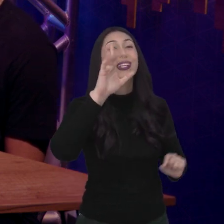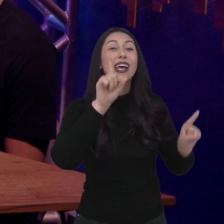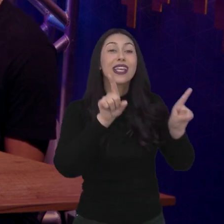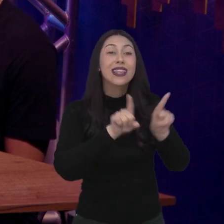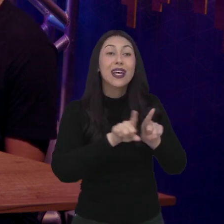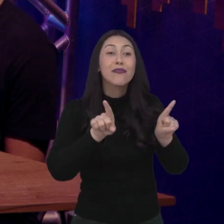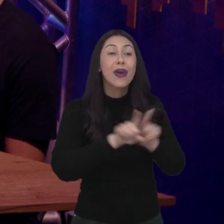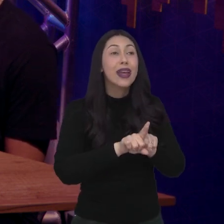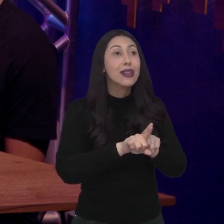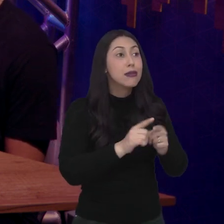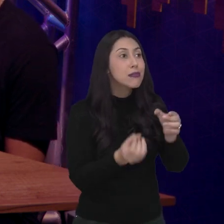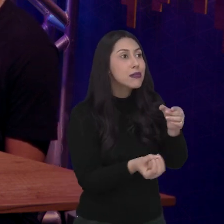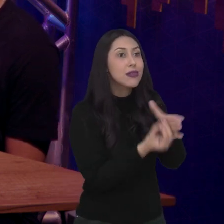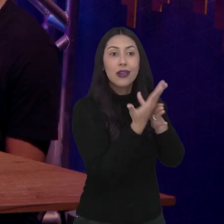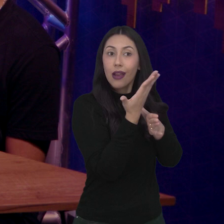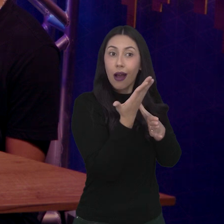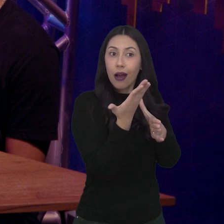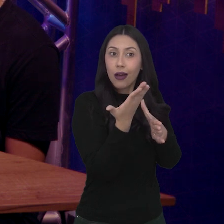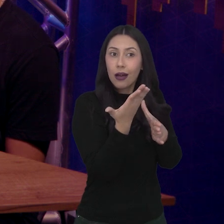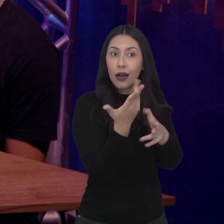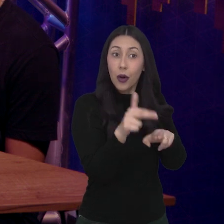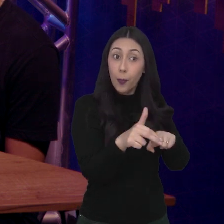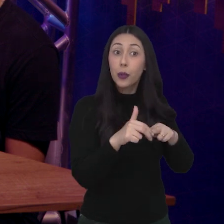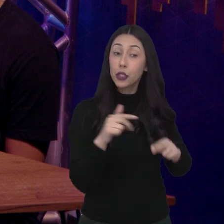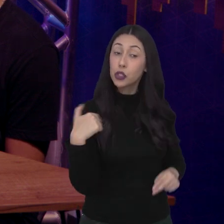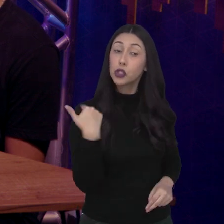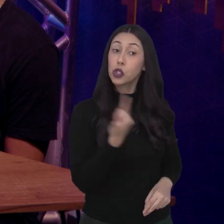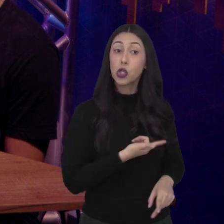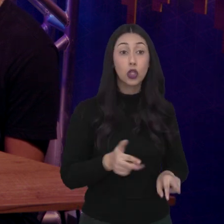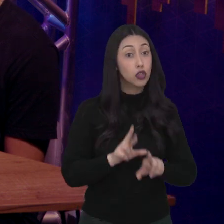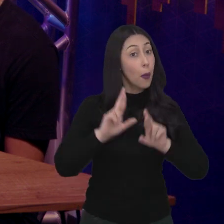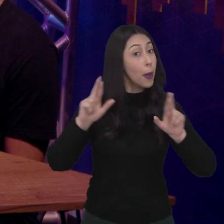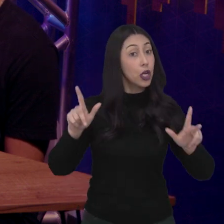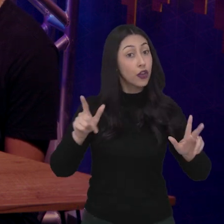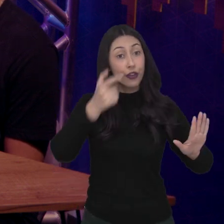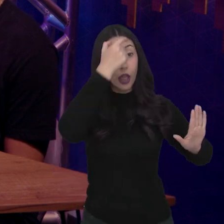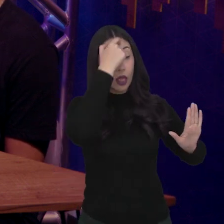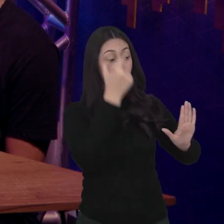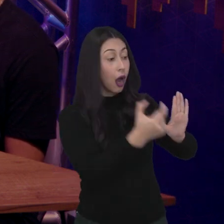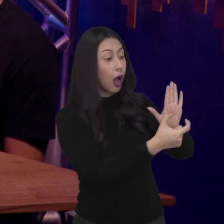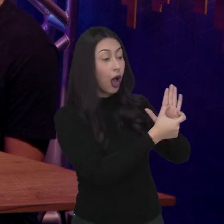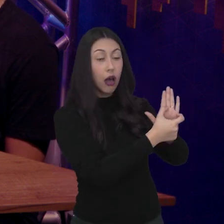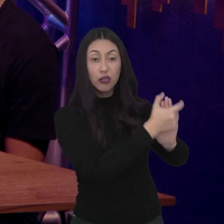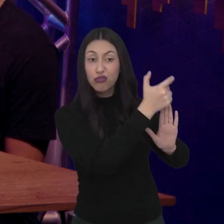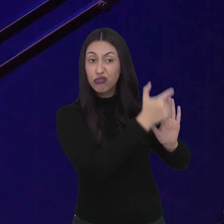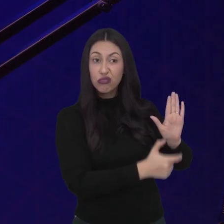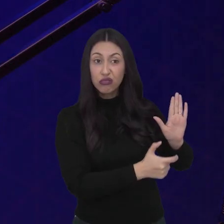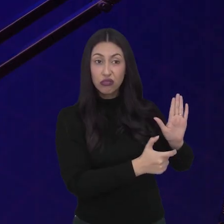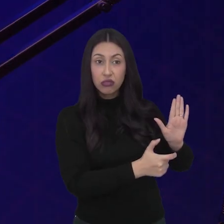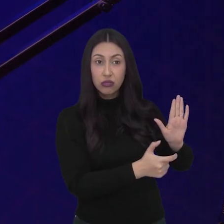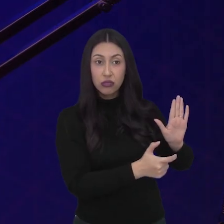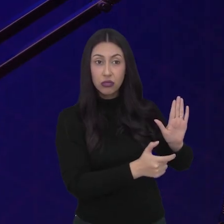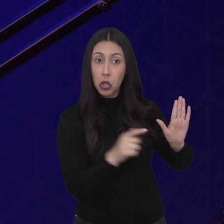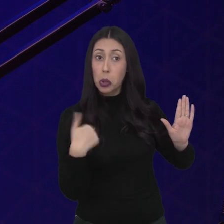gente conseguir criar. Por exemplo, é o que difere a gente de inteligência artificial, por exemplo. E